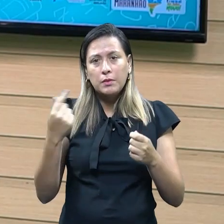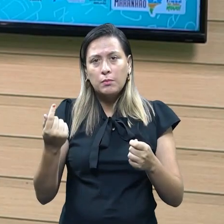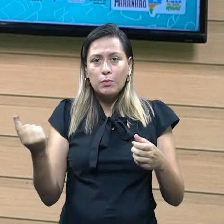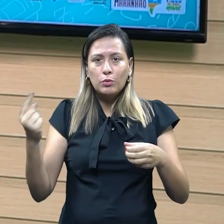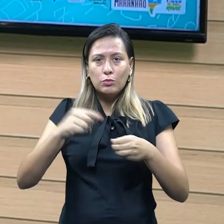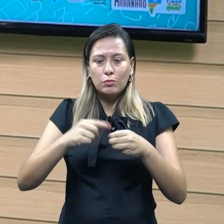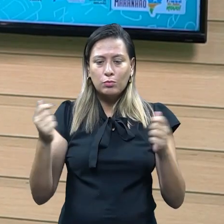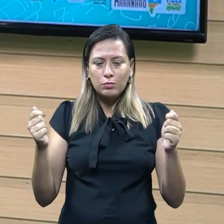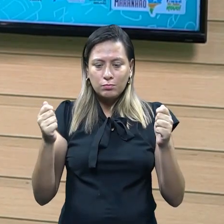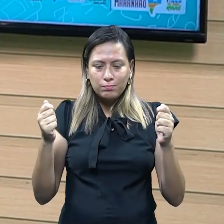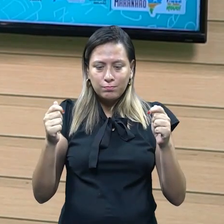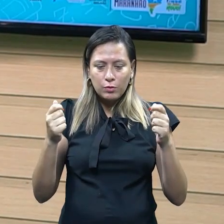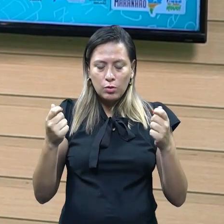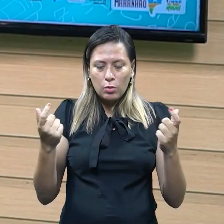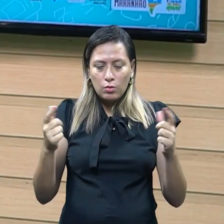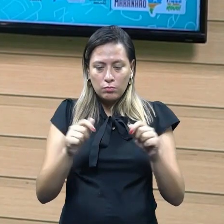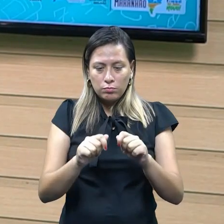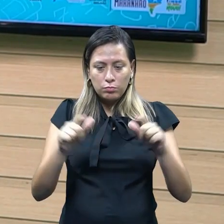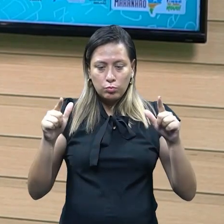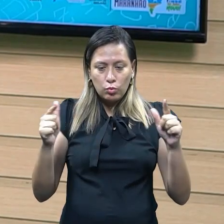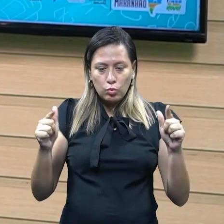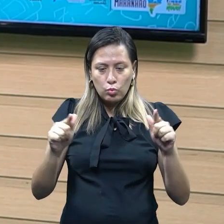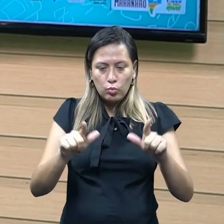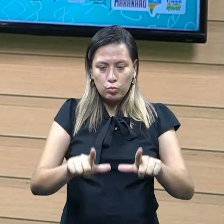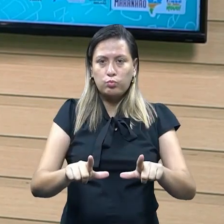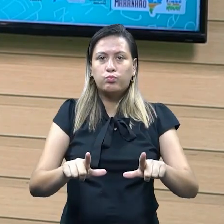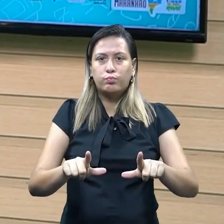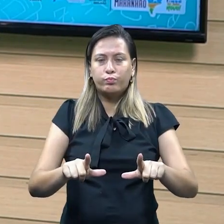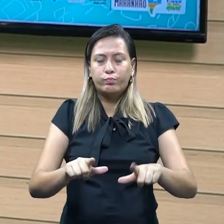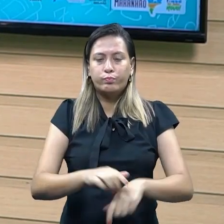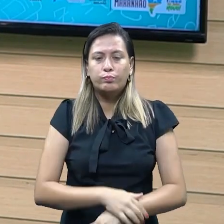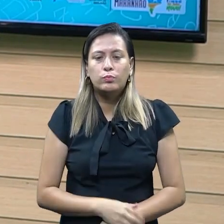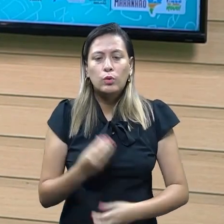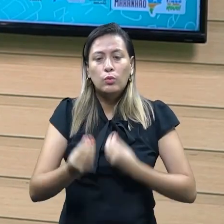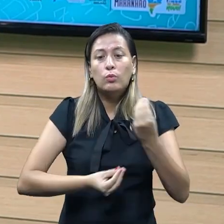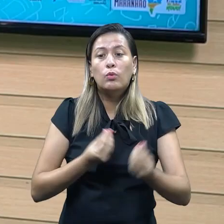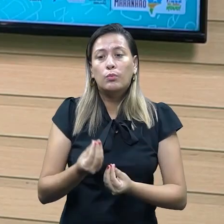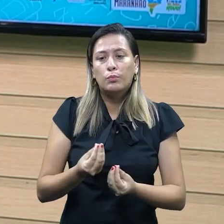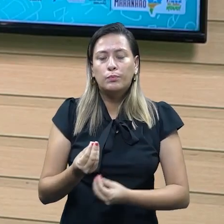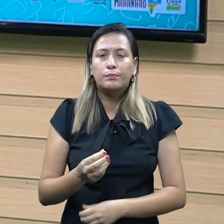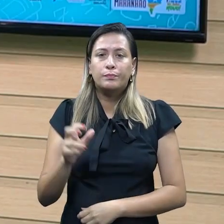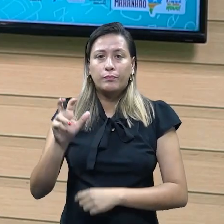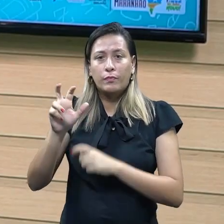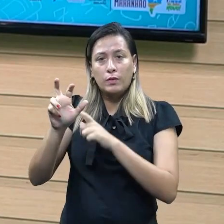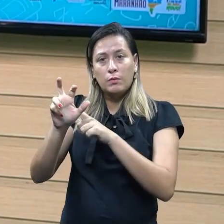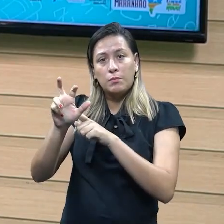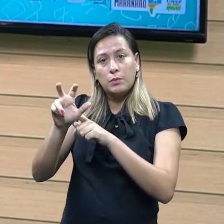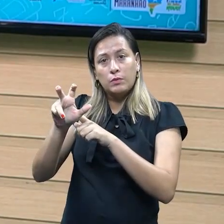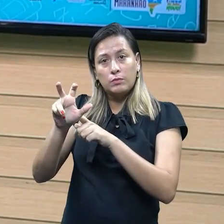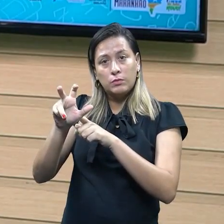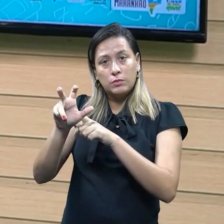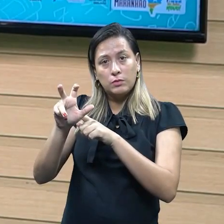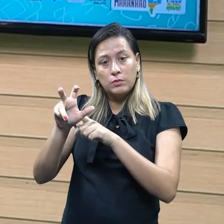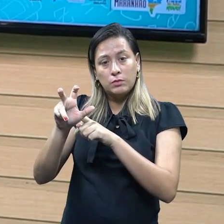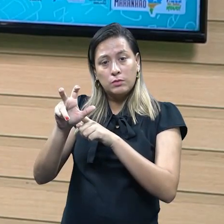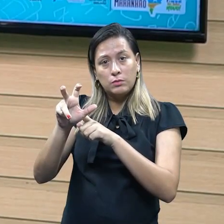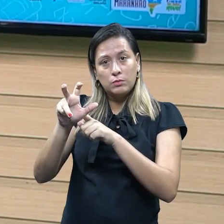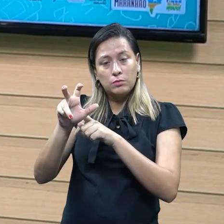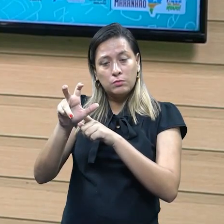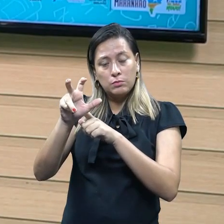para o desenho original, para a imagem original. E assim você pode fazer como? Pressionando o botão direito do